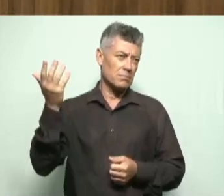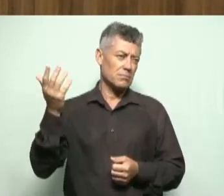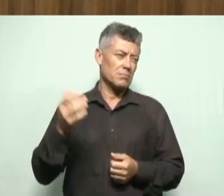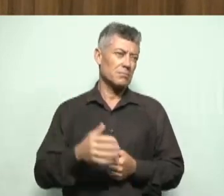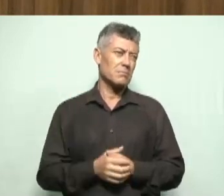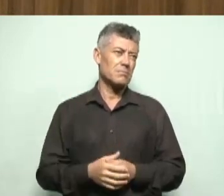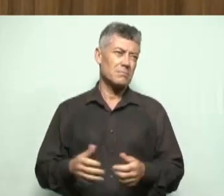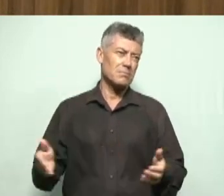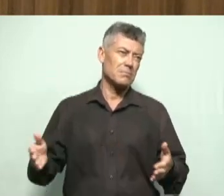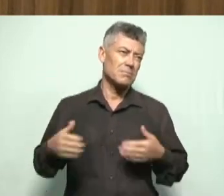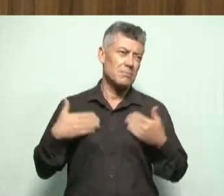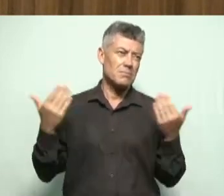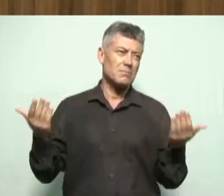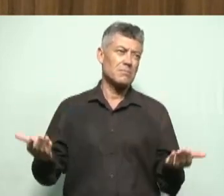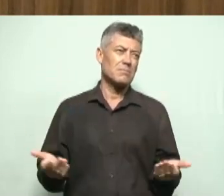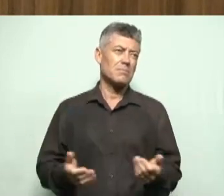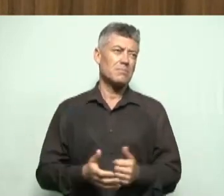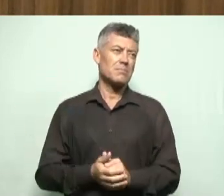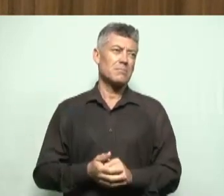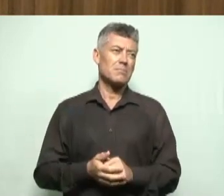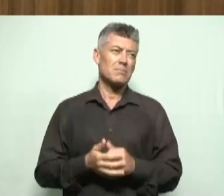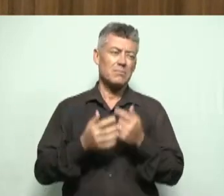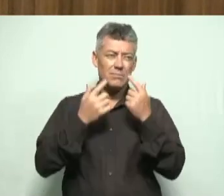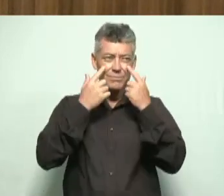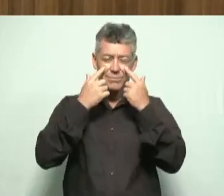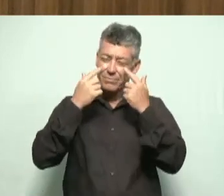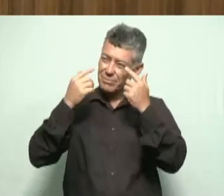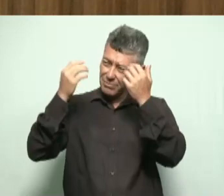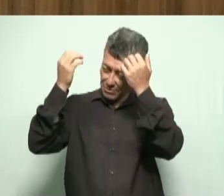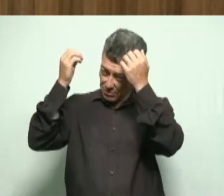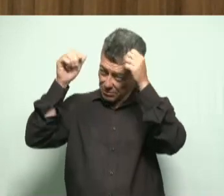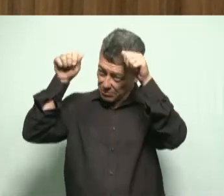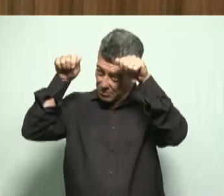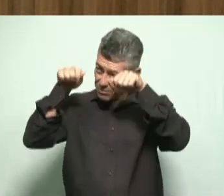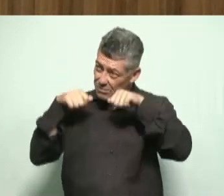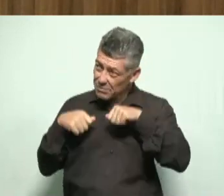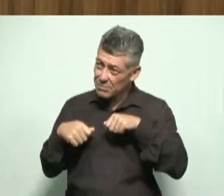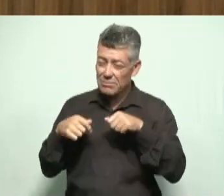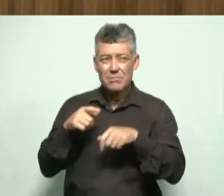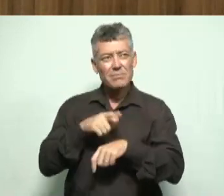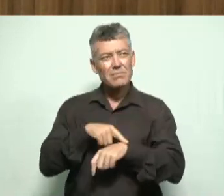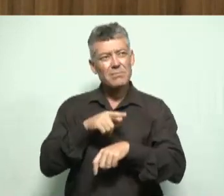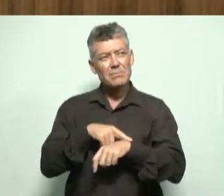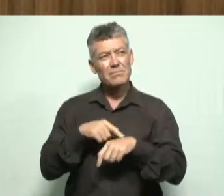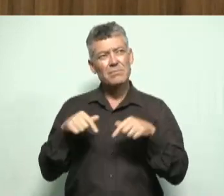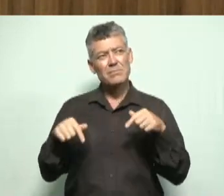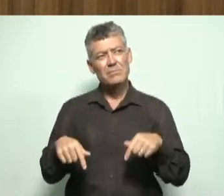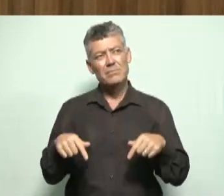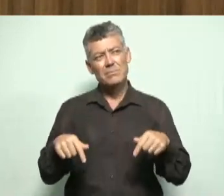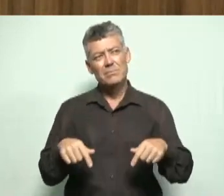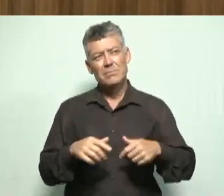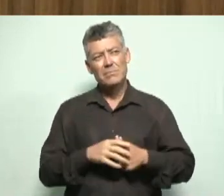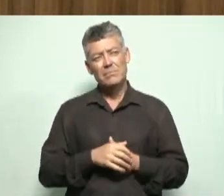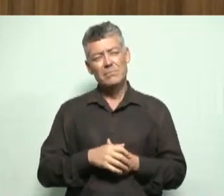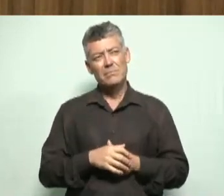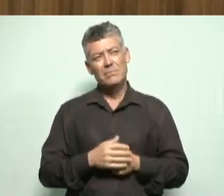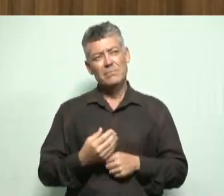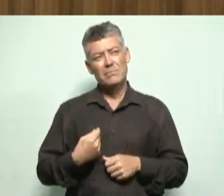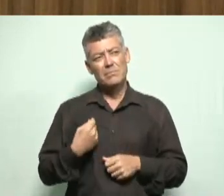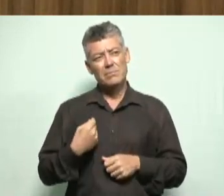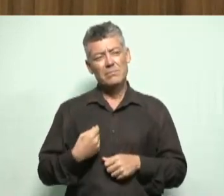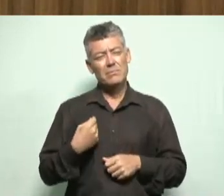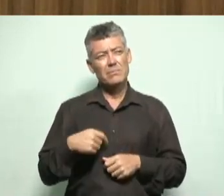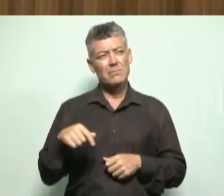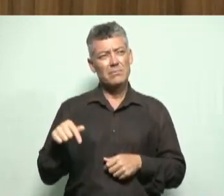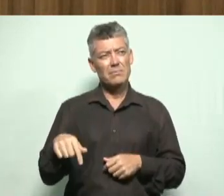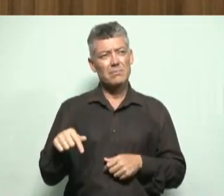completamente assustadora e que é a prova viva, né, do novo momento que nós estamos